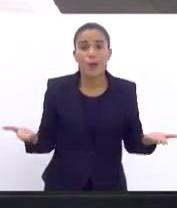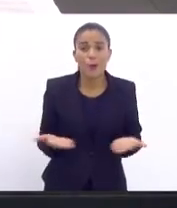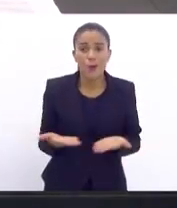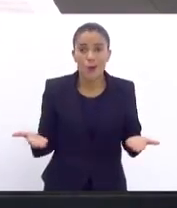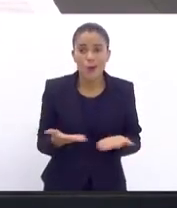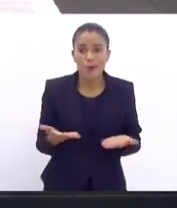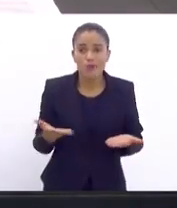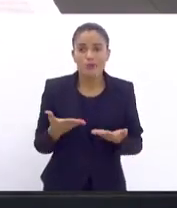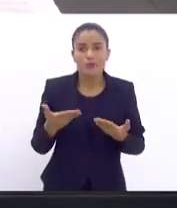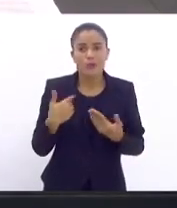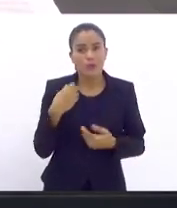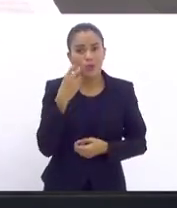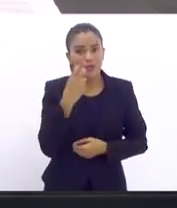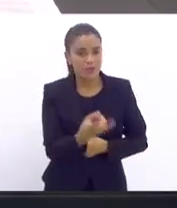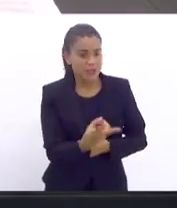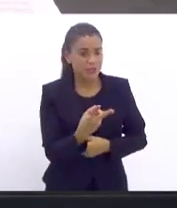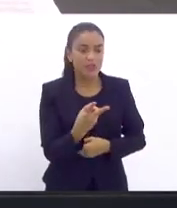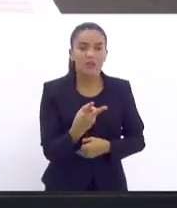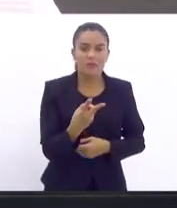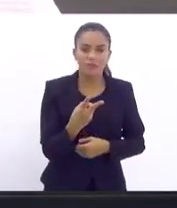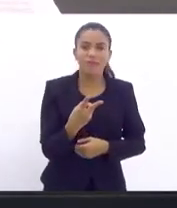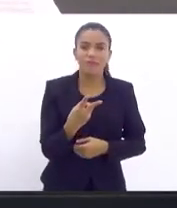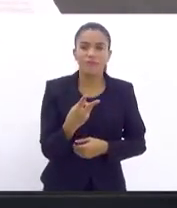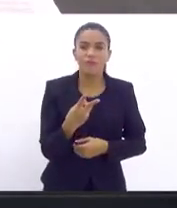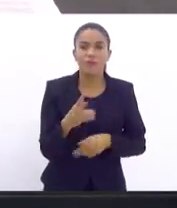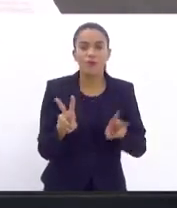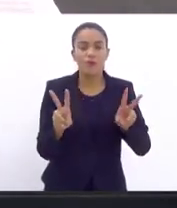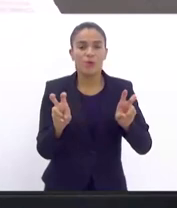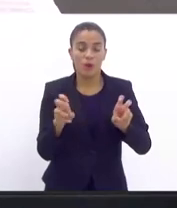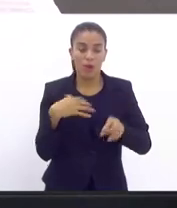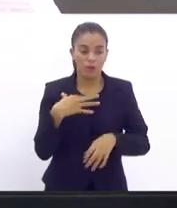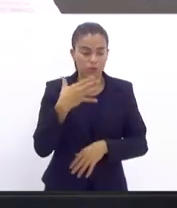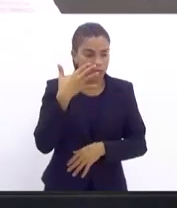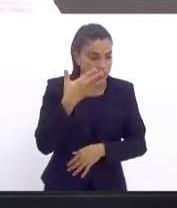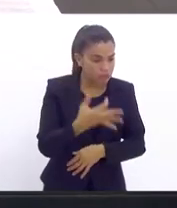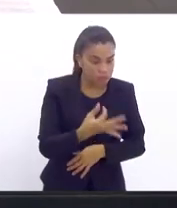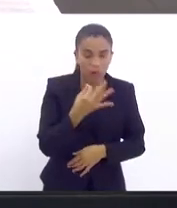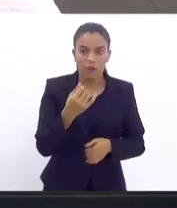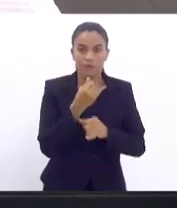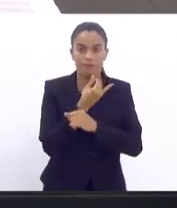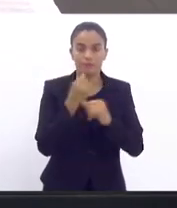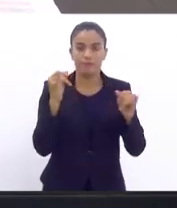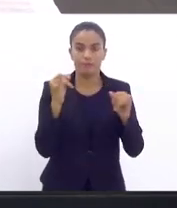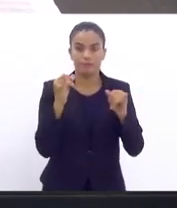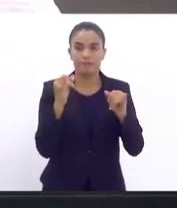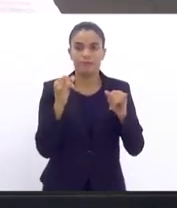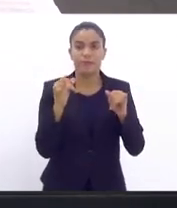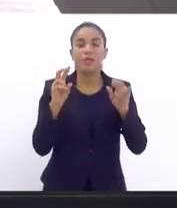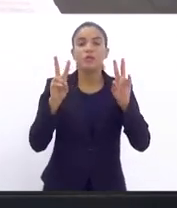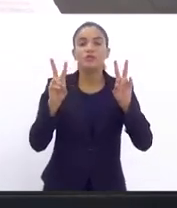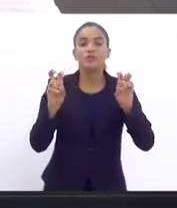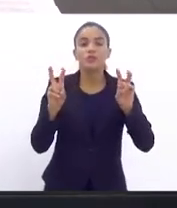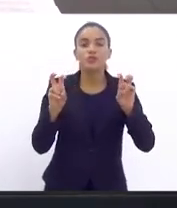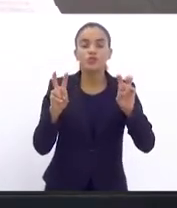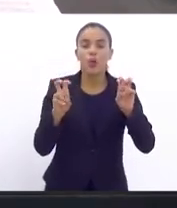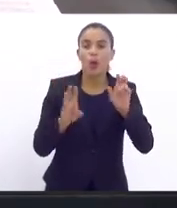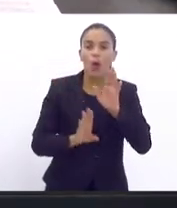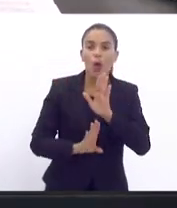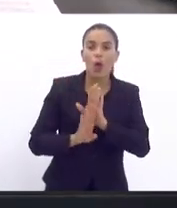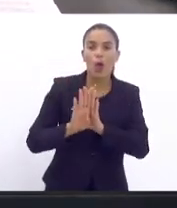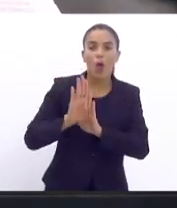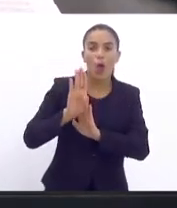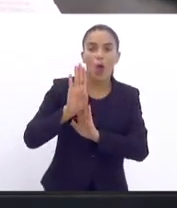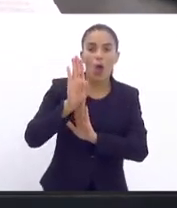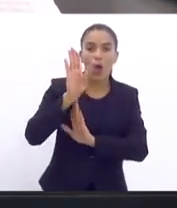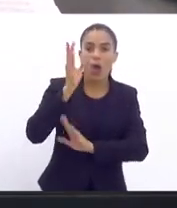eu tava vendo uma uma questão que me chamou muita atenção que sobe exponencialmente o